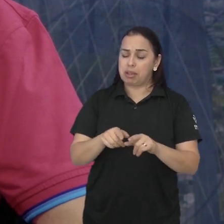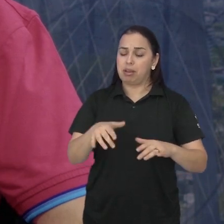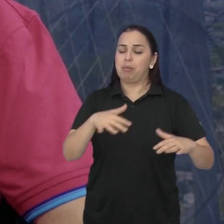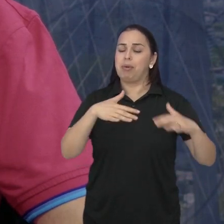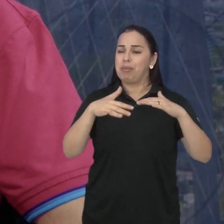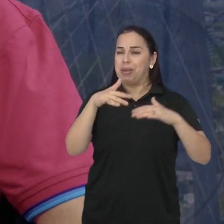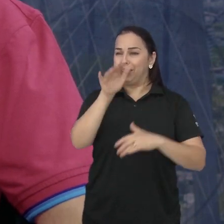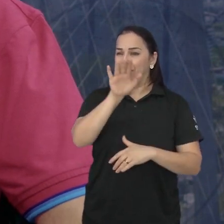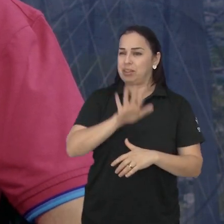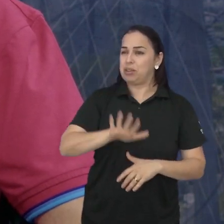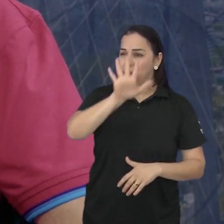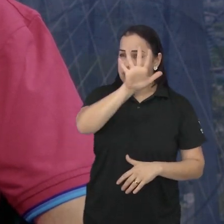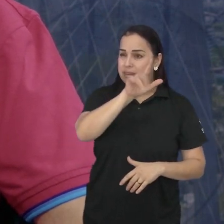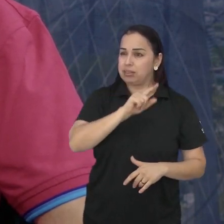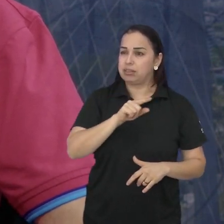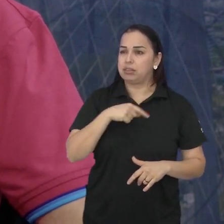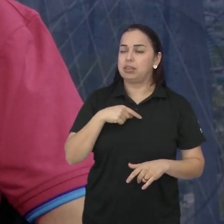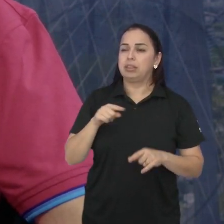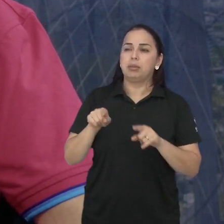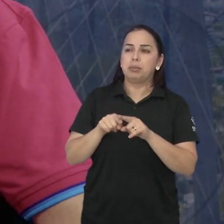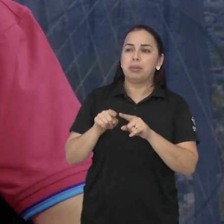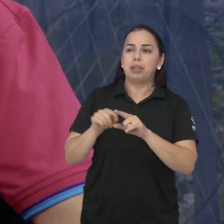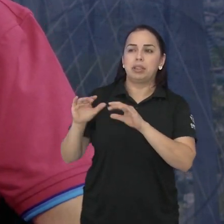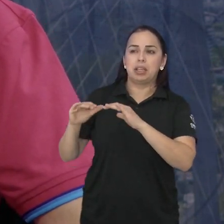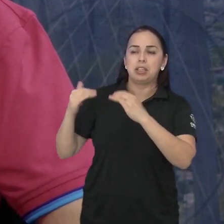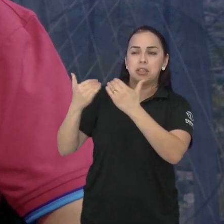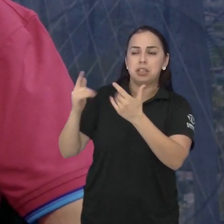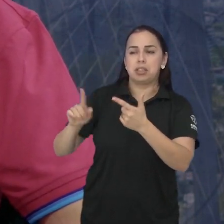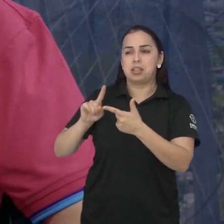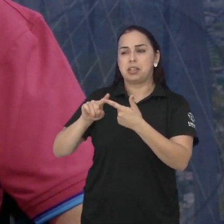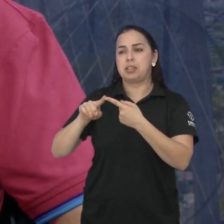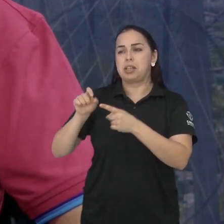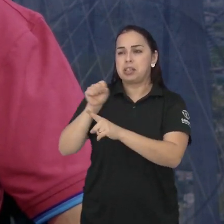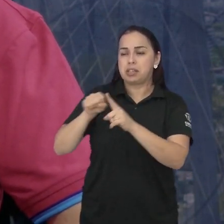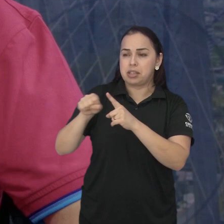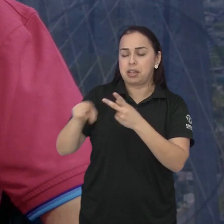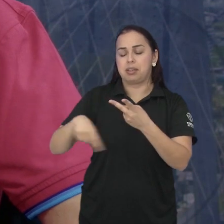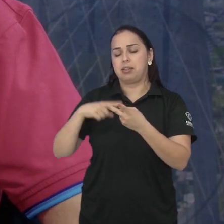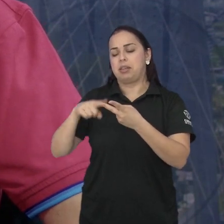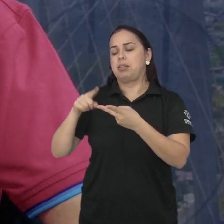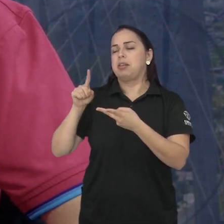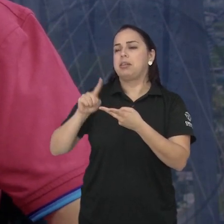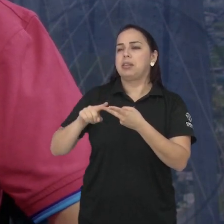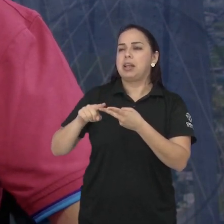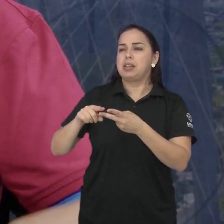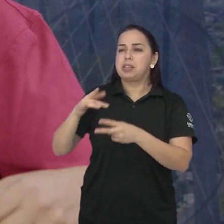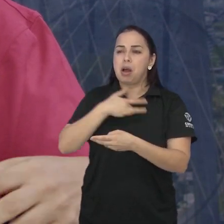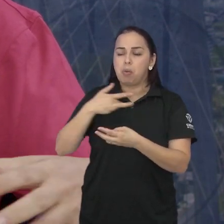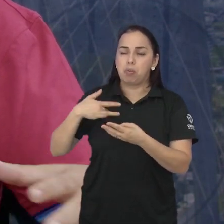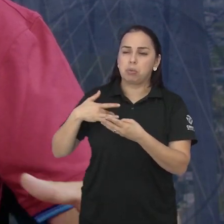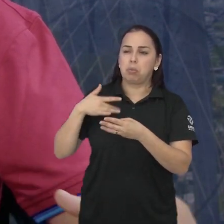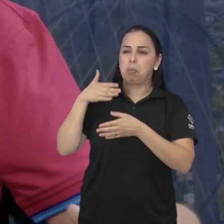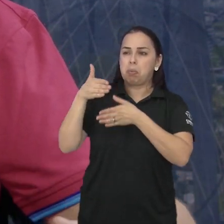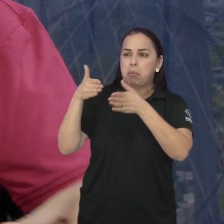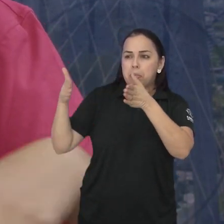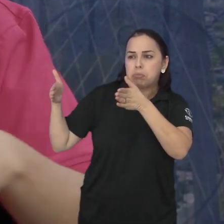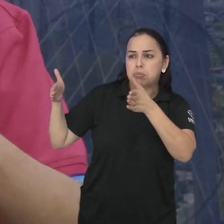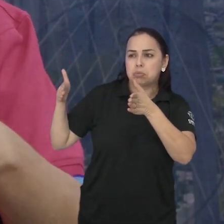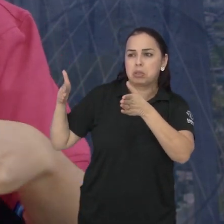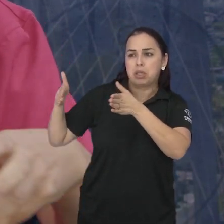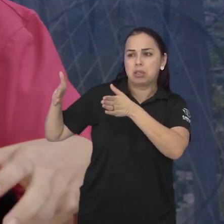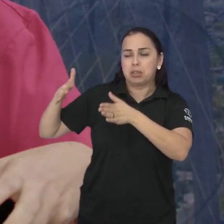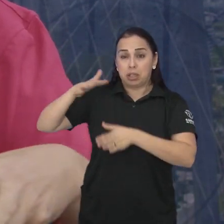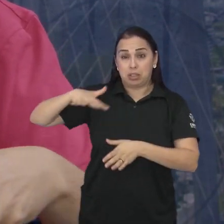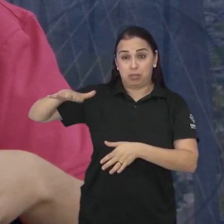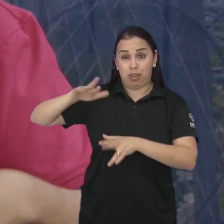movimento nacional vai discutindo na Conferência da Assistência, na Conferência da Saúde, na Conferência da Cidade, nas conferências das